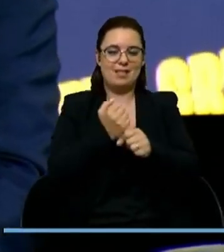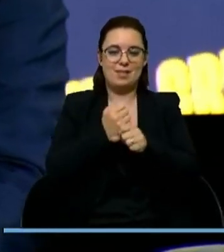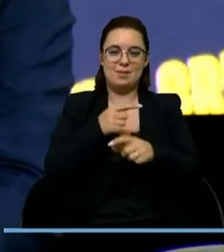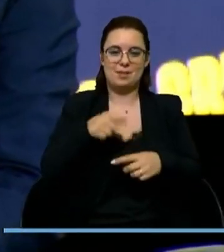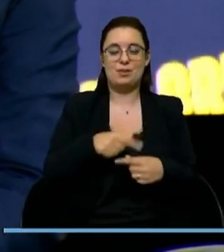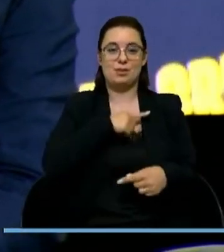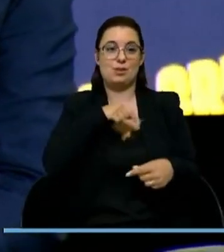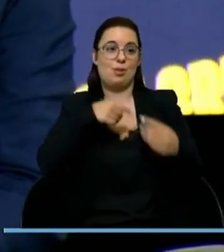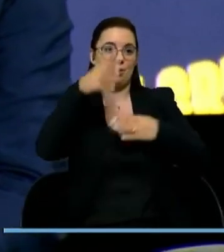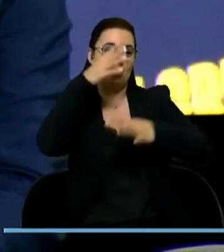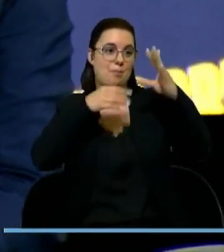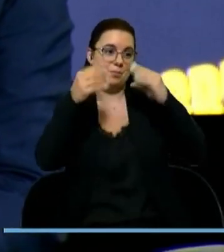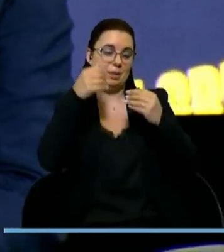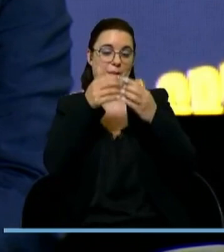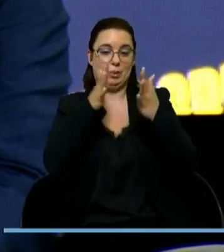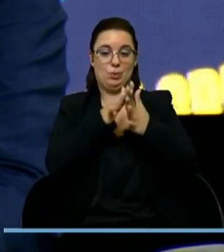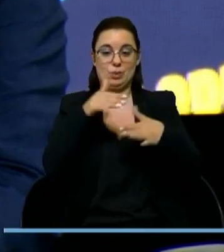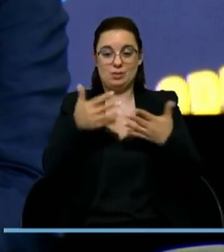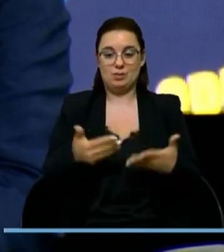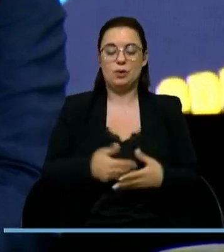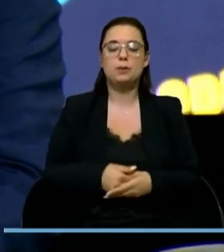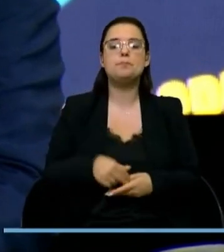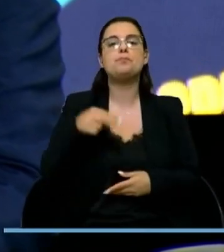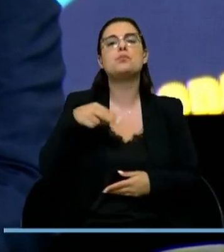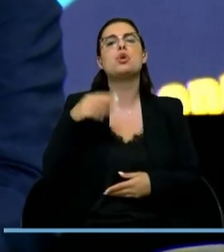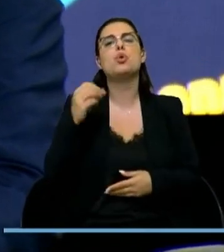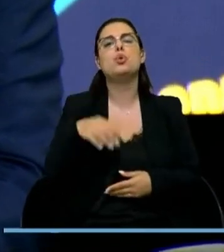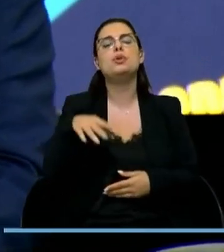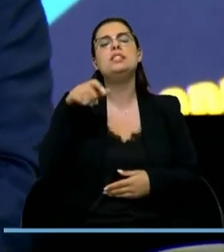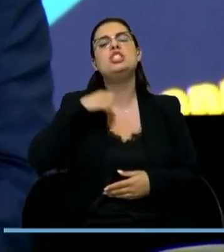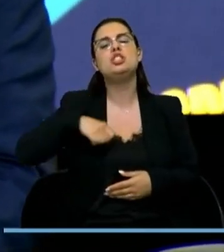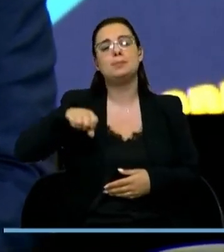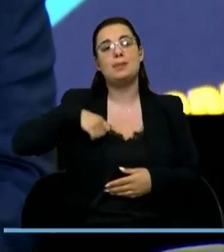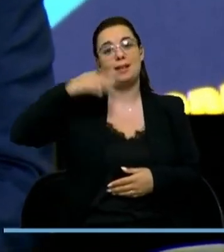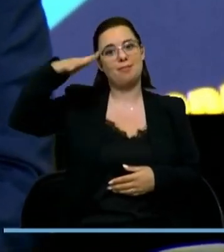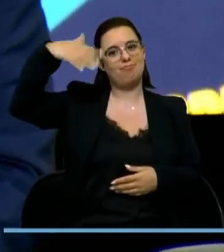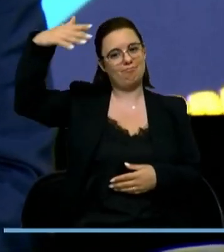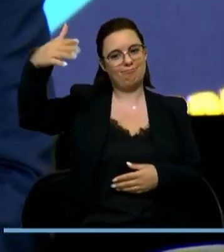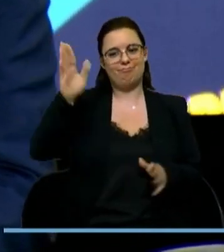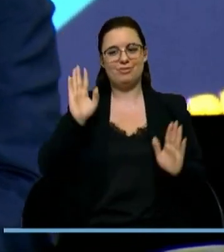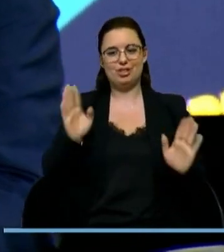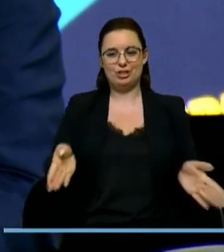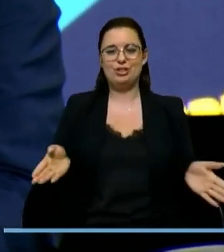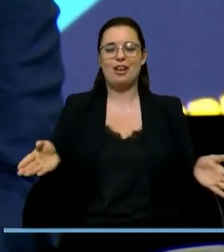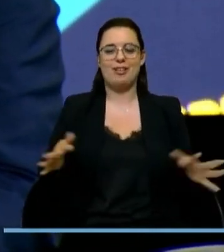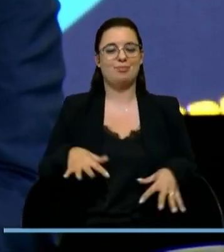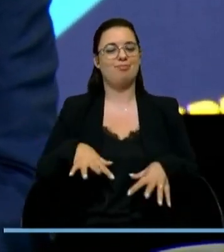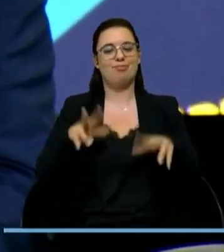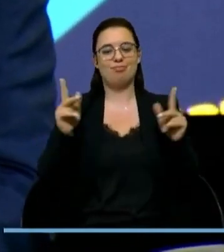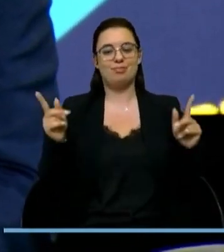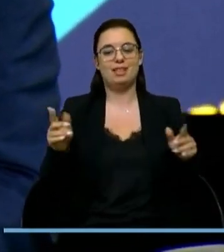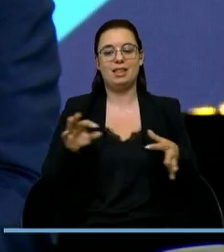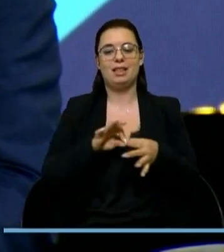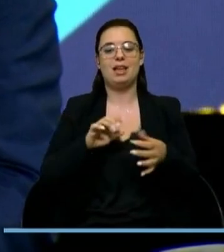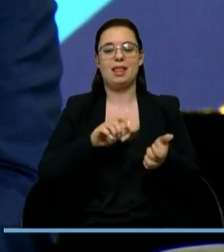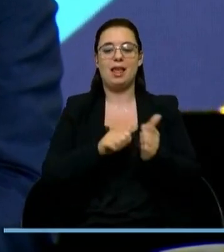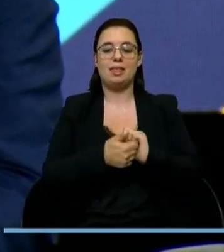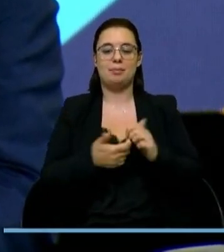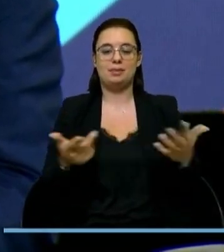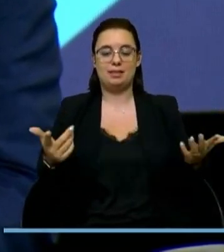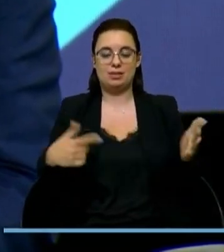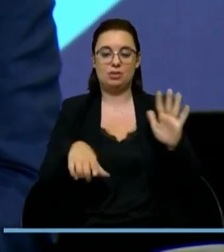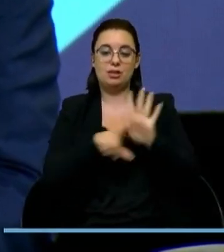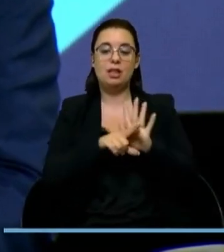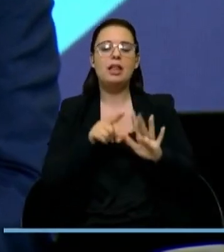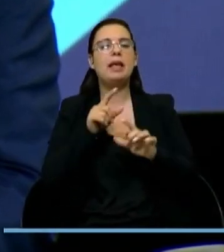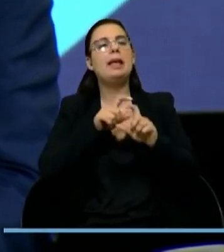todos nós estamos a aprender nesta altura. Nuno, em Espanha, mais avançada já com esta adaptação da legislação,